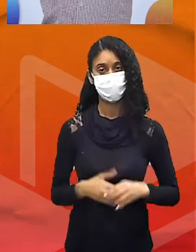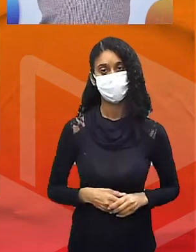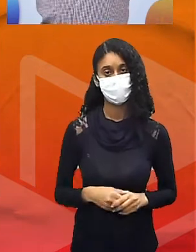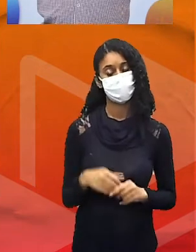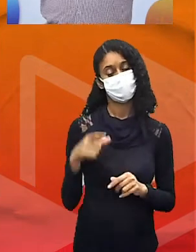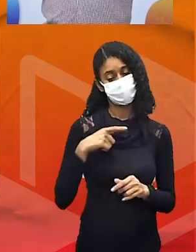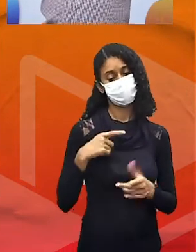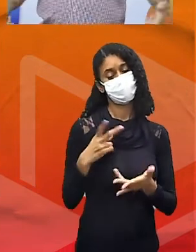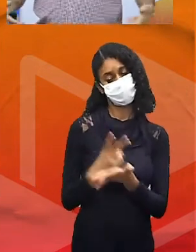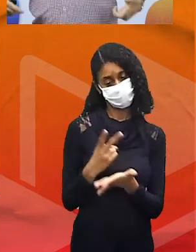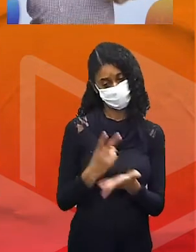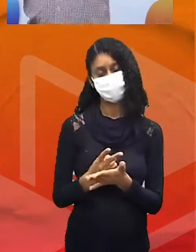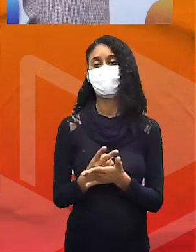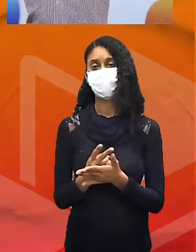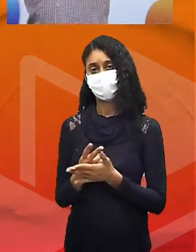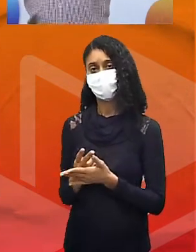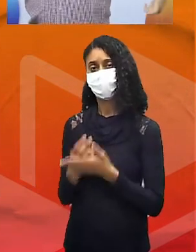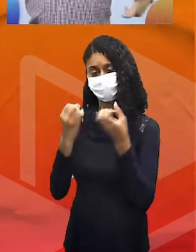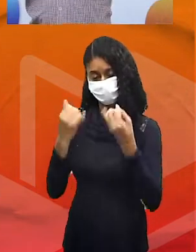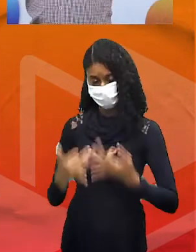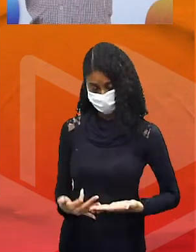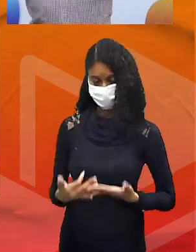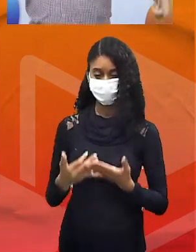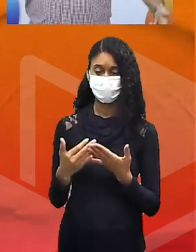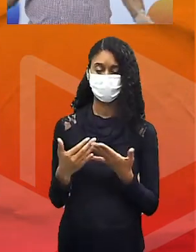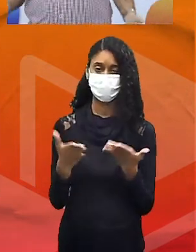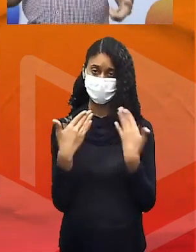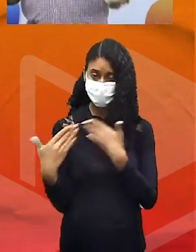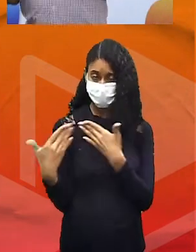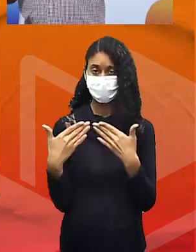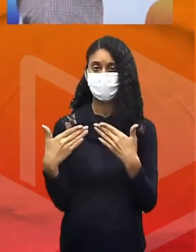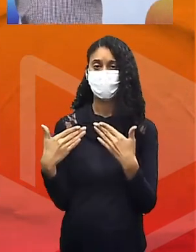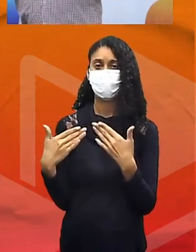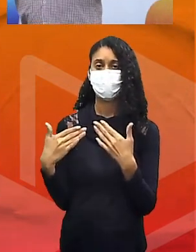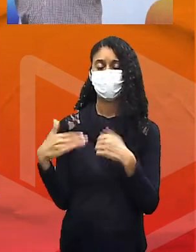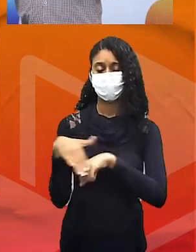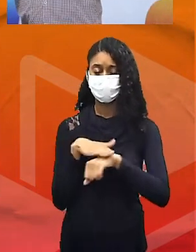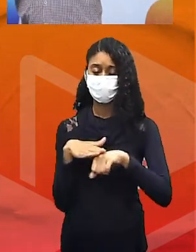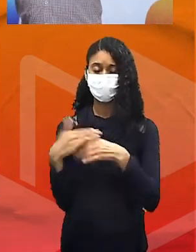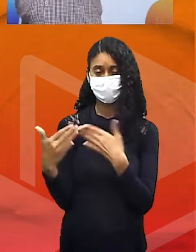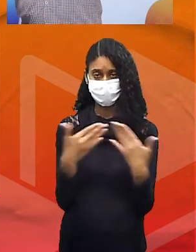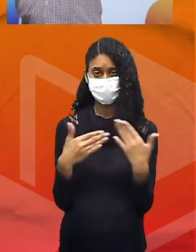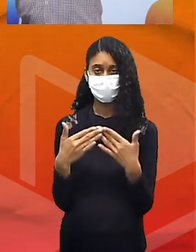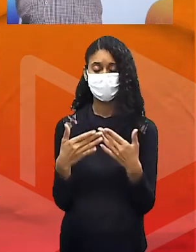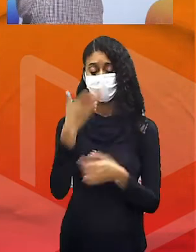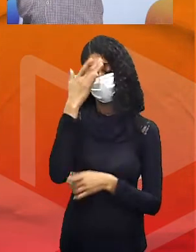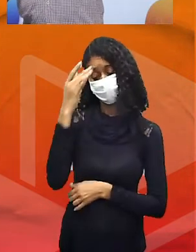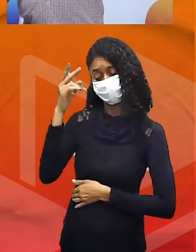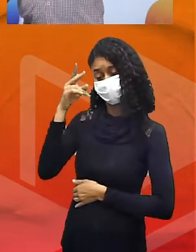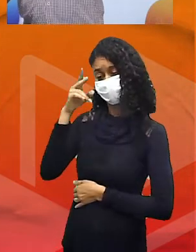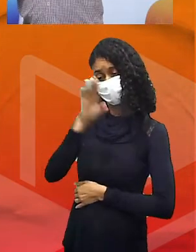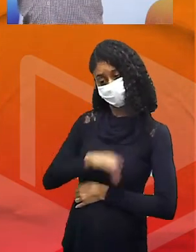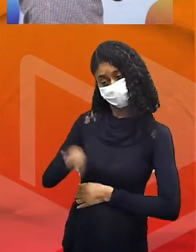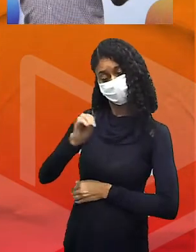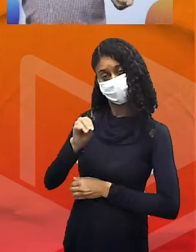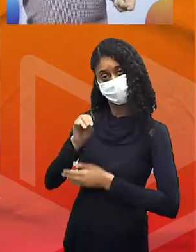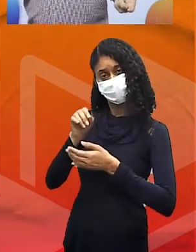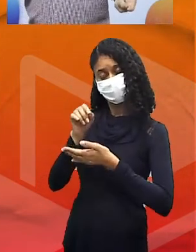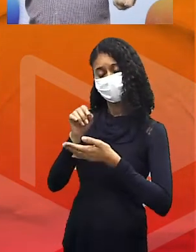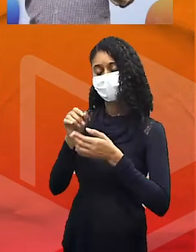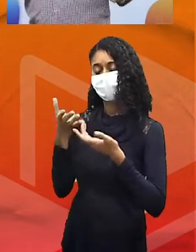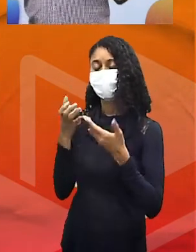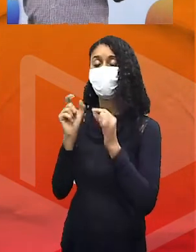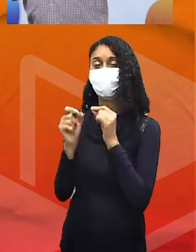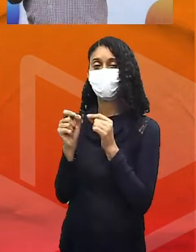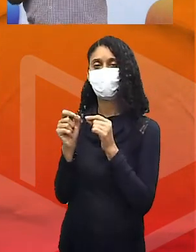haverá continuidade no discurso, na conversação, no diálogo. Então, quem fala quer comunicar, quer ser